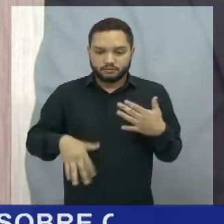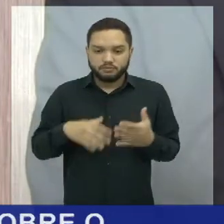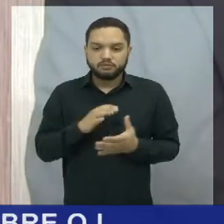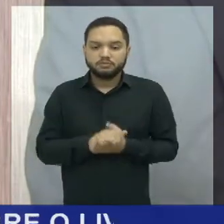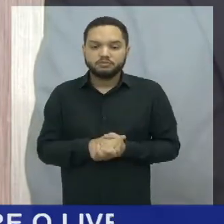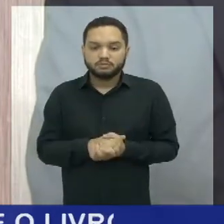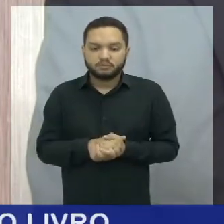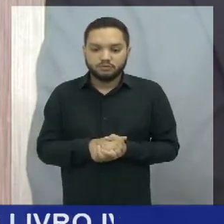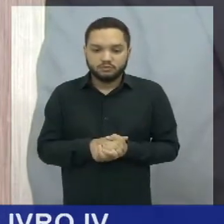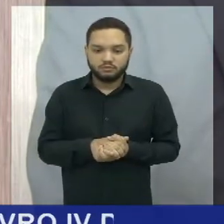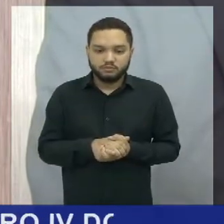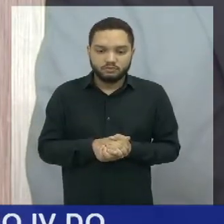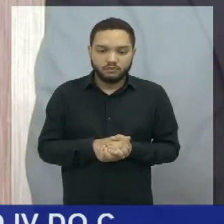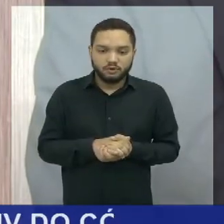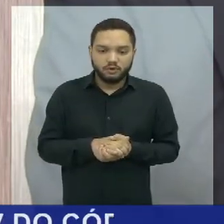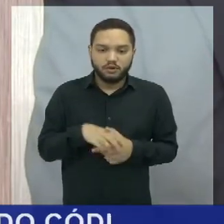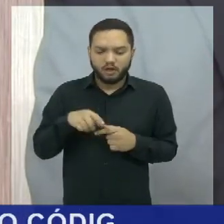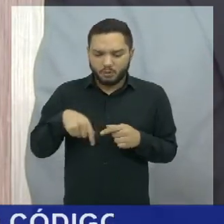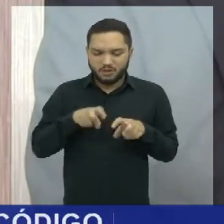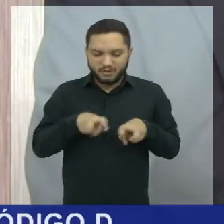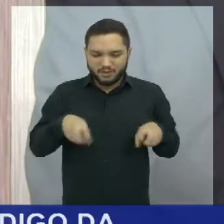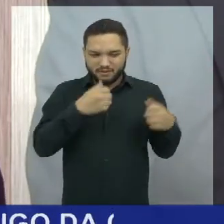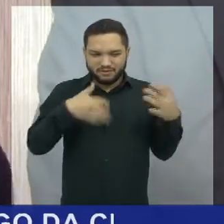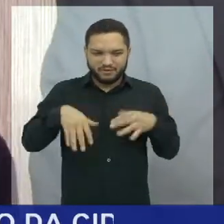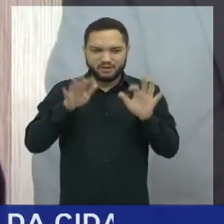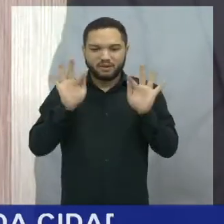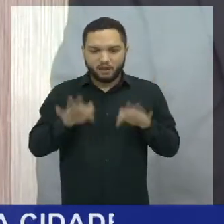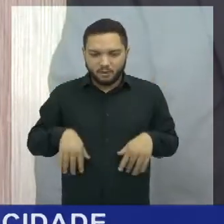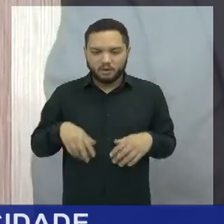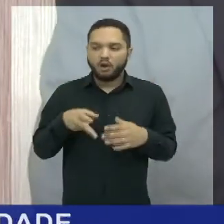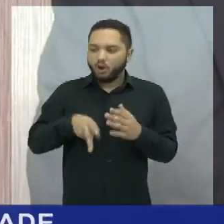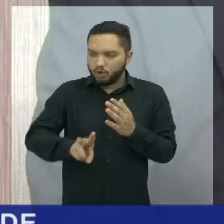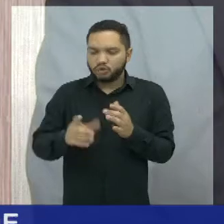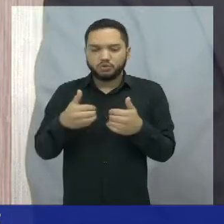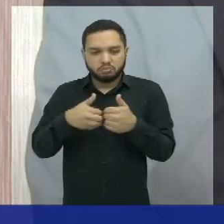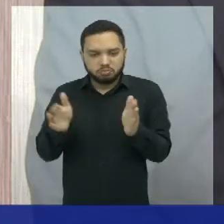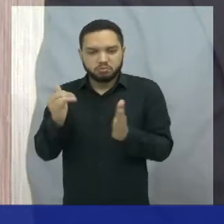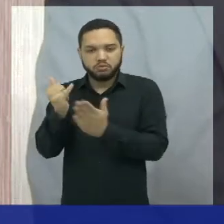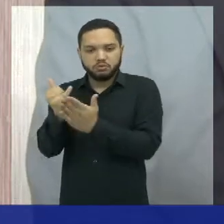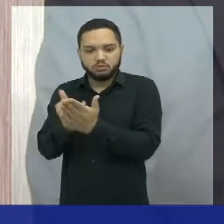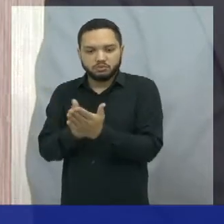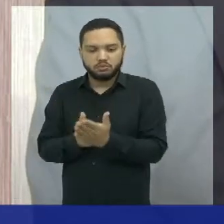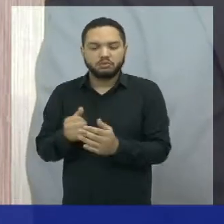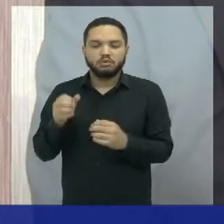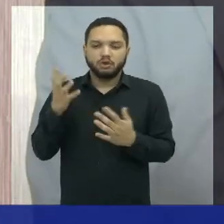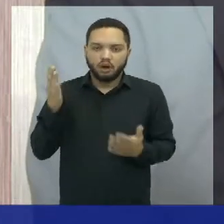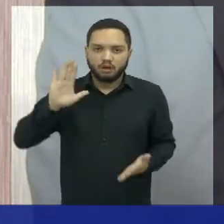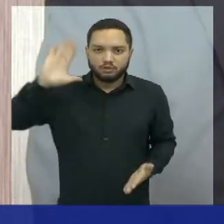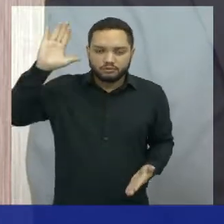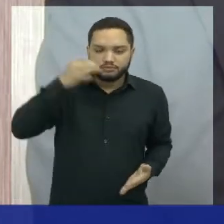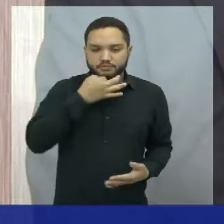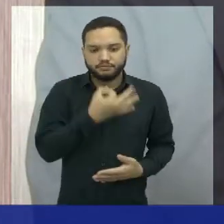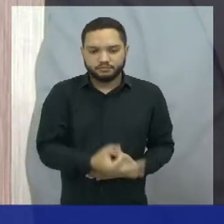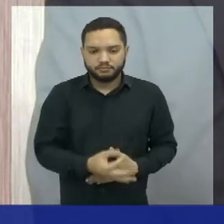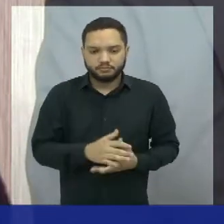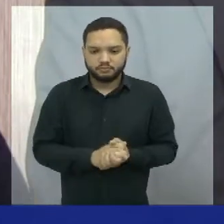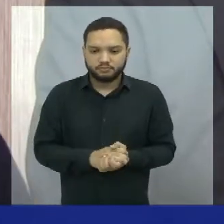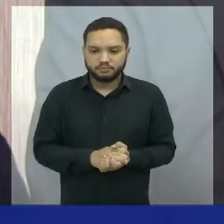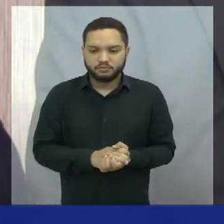inscrições continuarão abertas, tá certo? Para que a gente dê o direito de todos que queiram se manifestar.